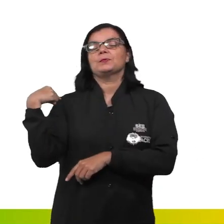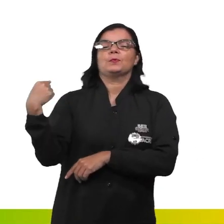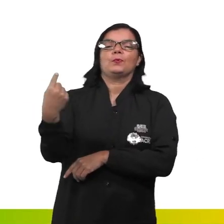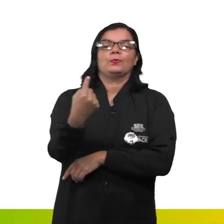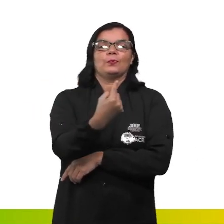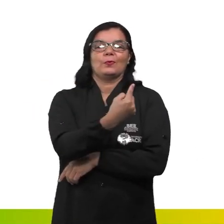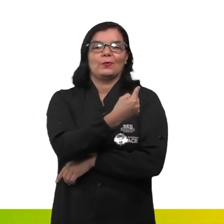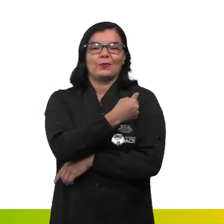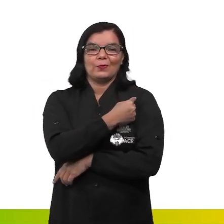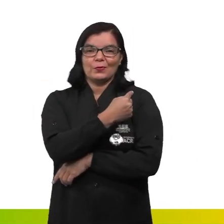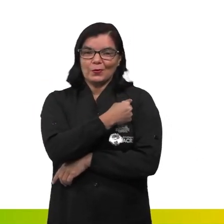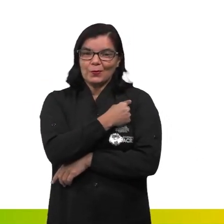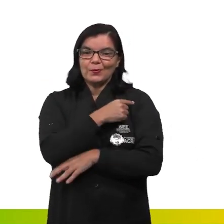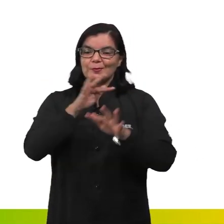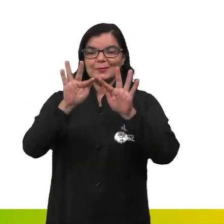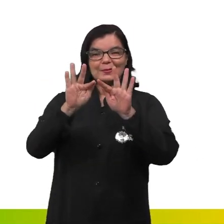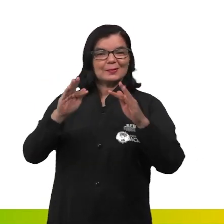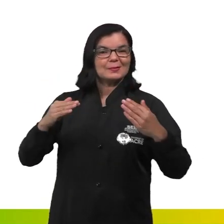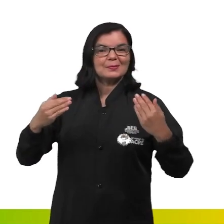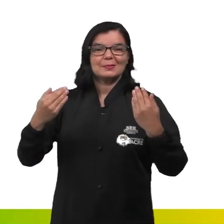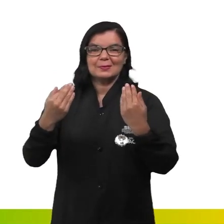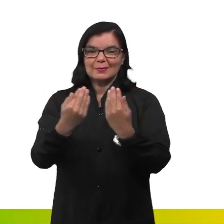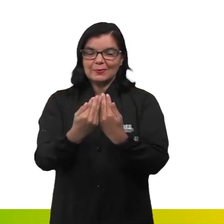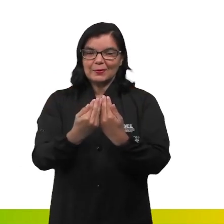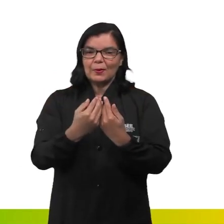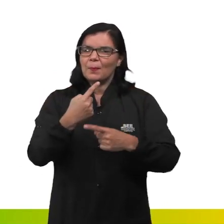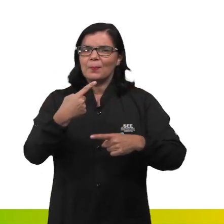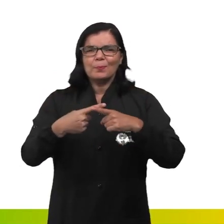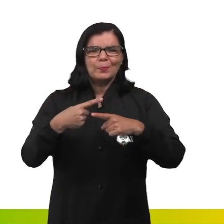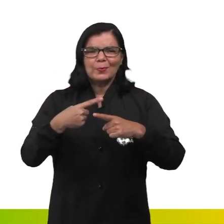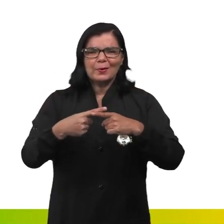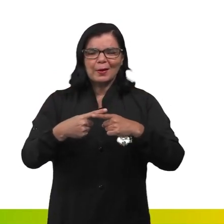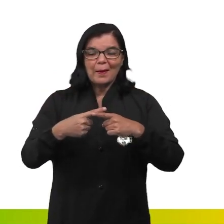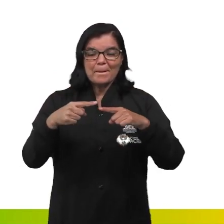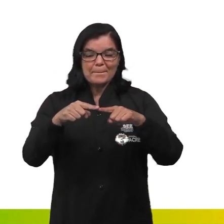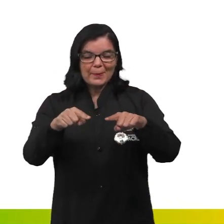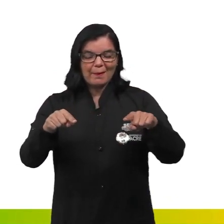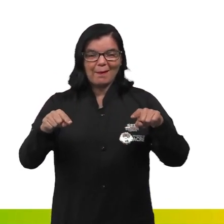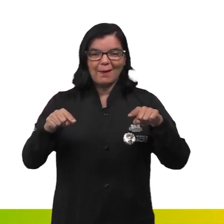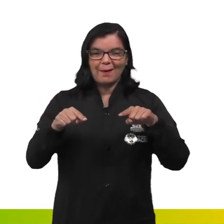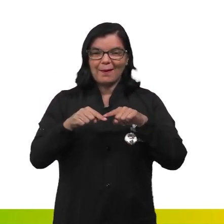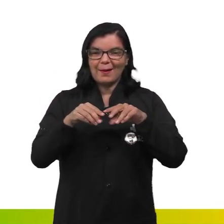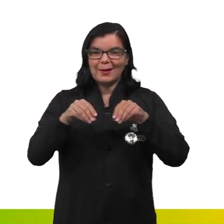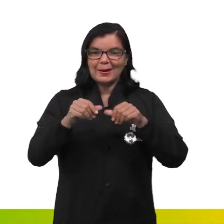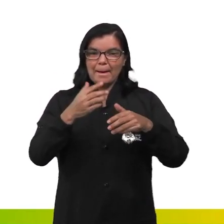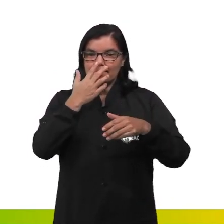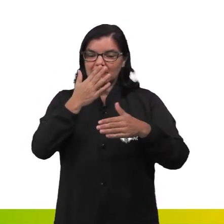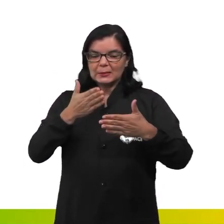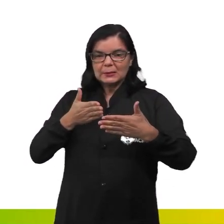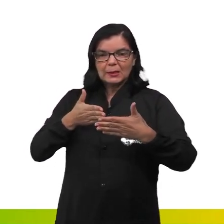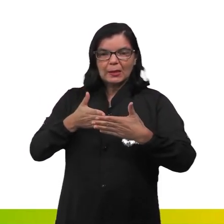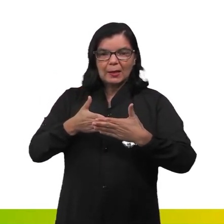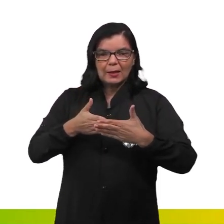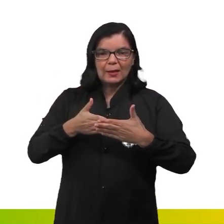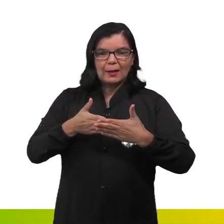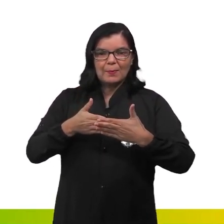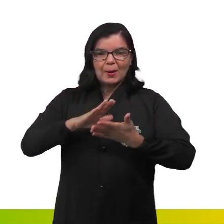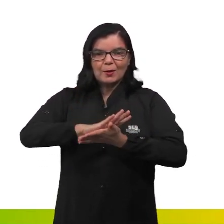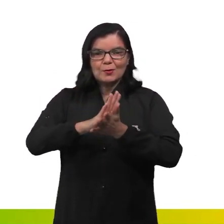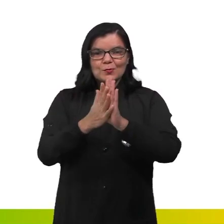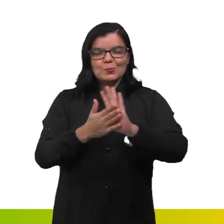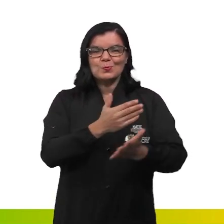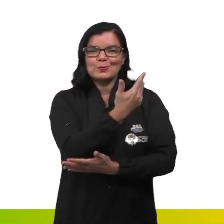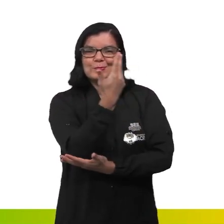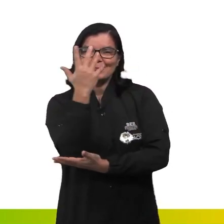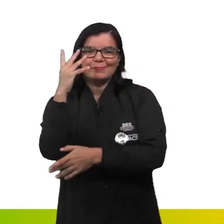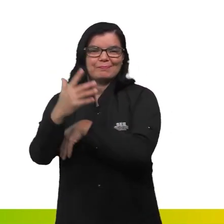com a vida dos nossos familiares. Porque as terras indígenas, elas servem como barreiras ambientais.